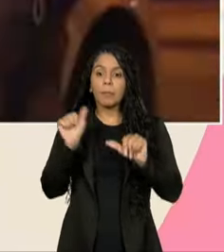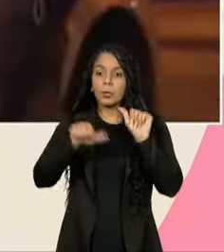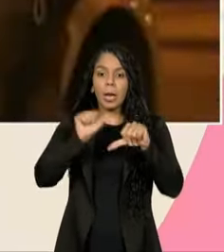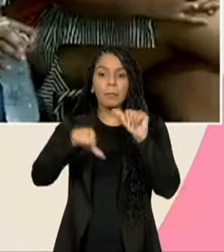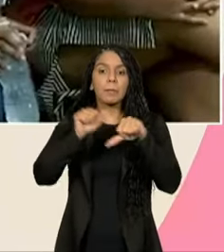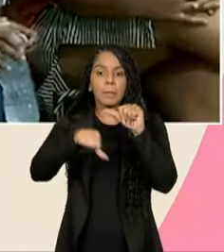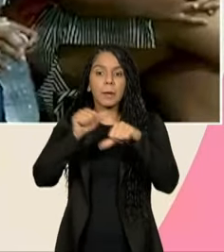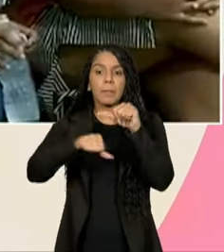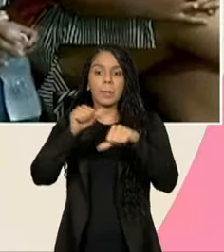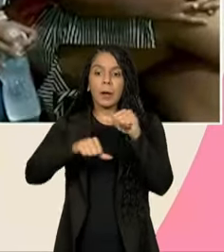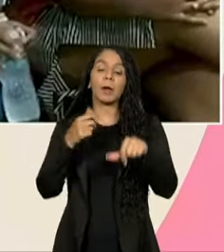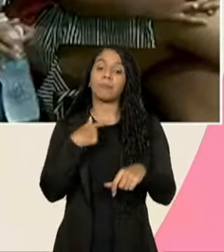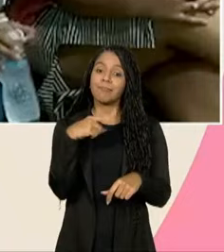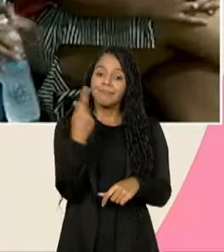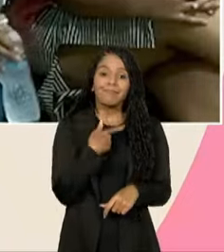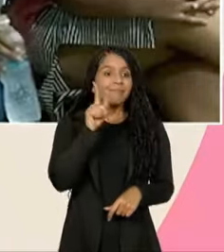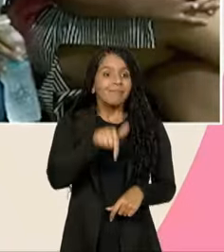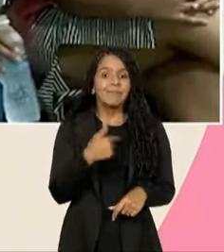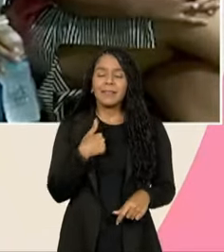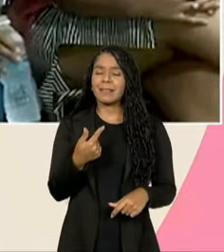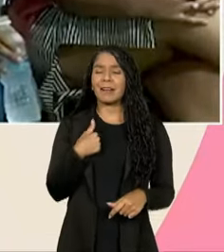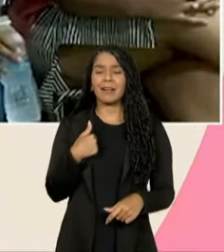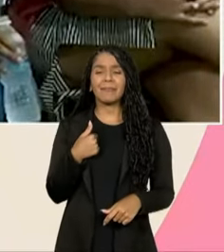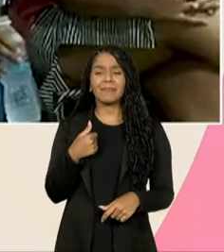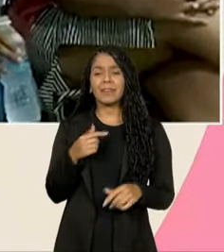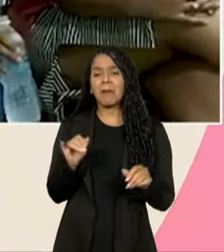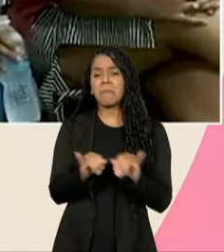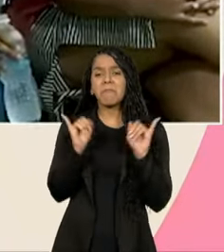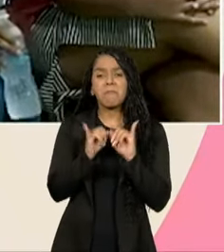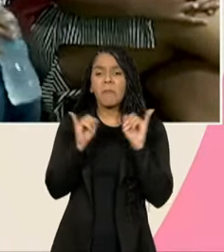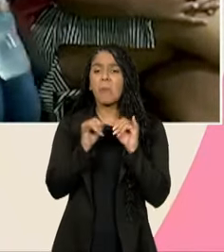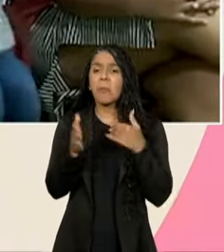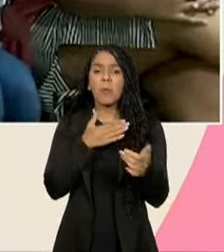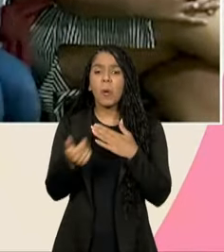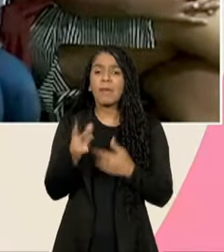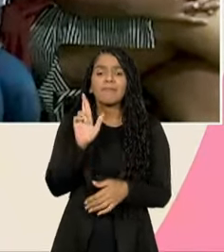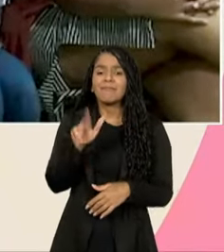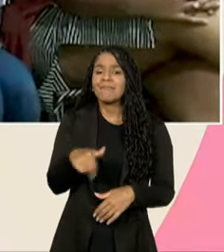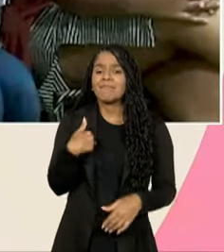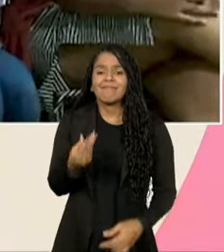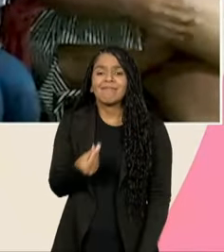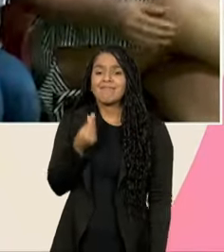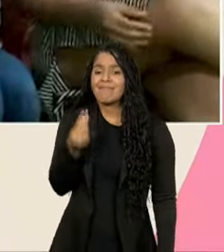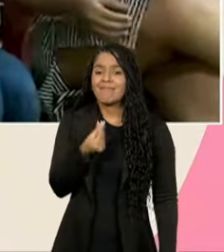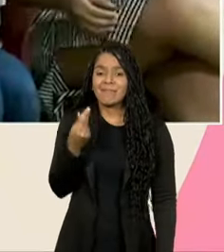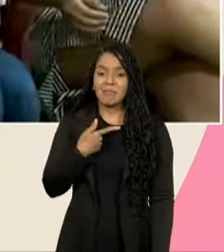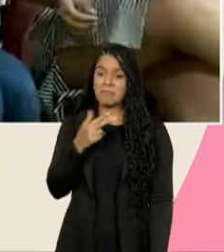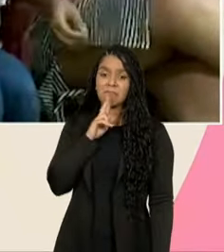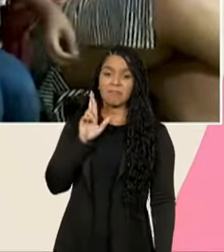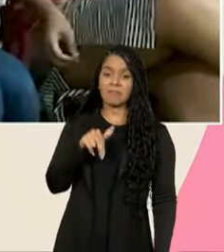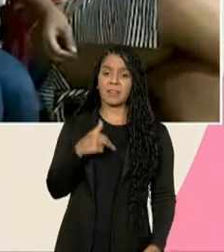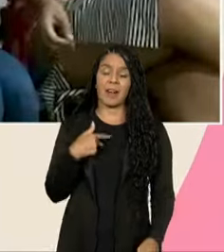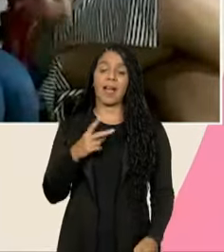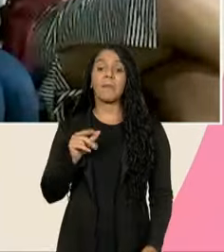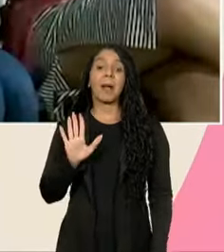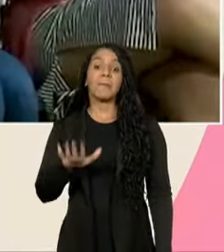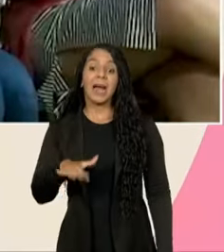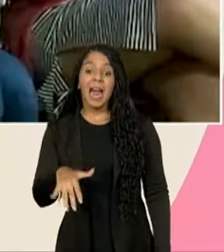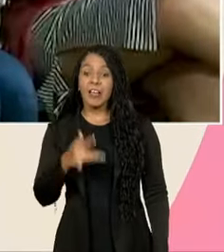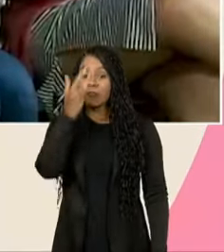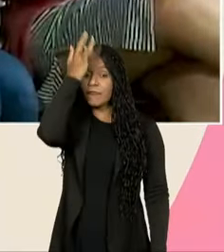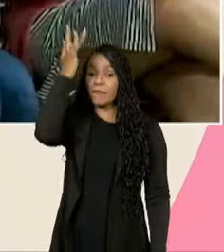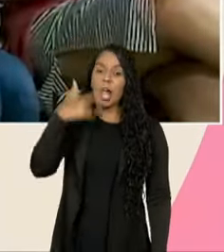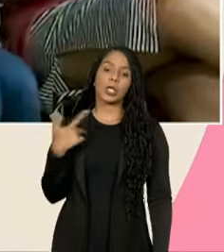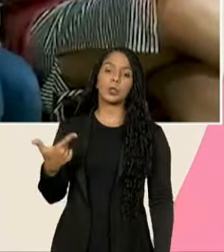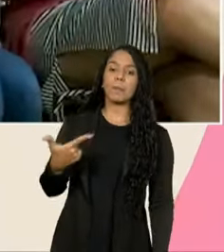E fica banal tirar a vida de um ser humano por qualquer motivo fútil. Porque não vai dar em nada. Não vai dar em nada. Ficou mais barato, mais fácil matar